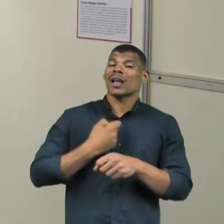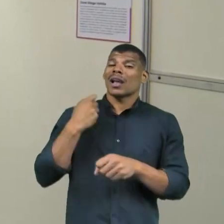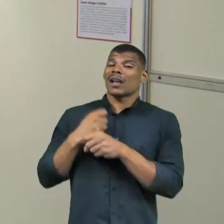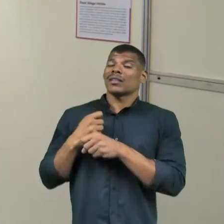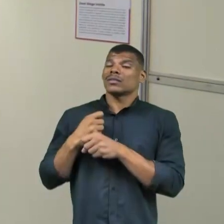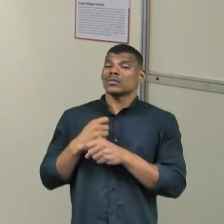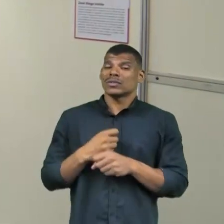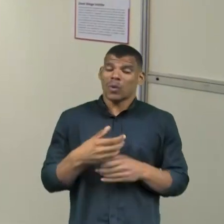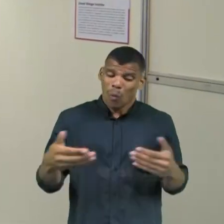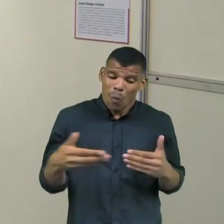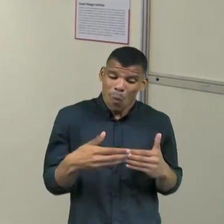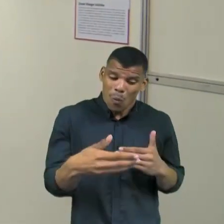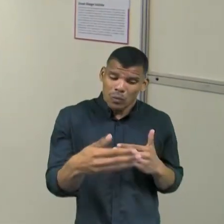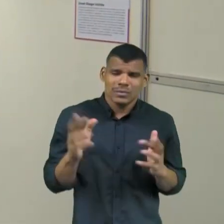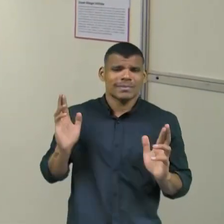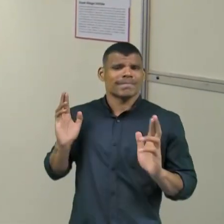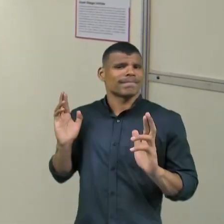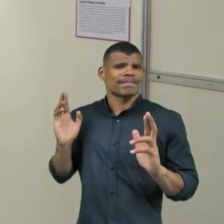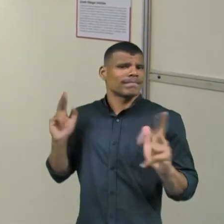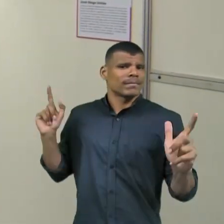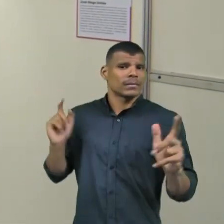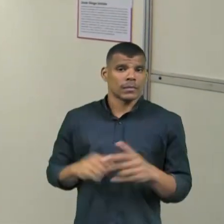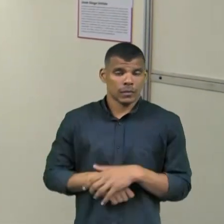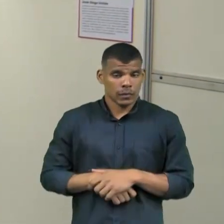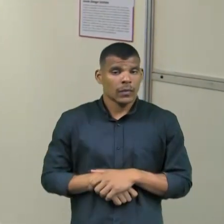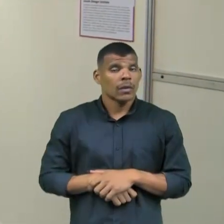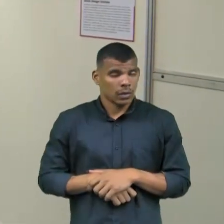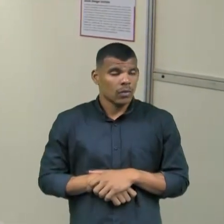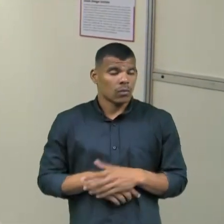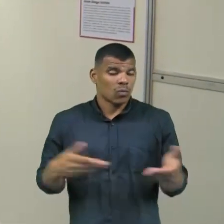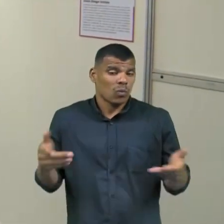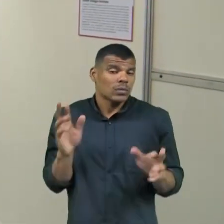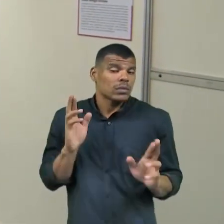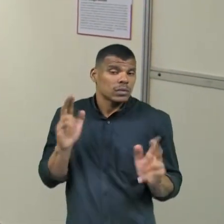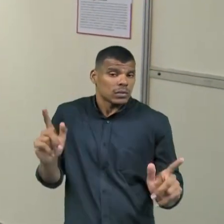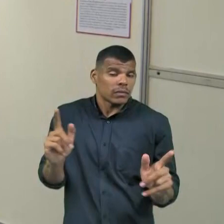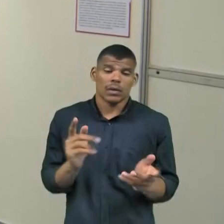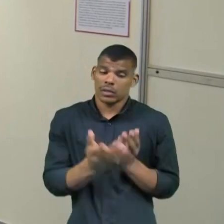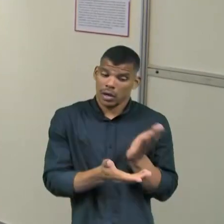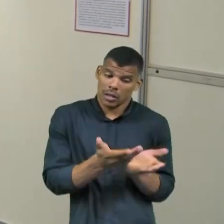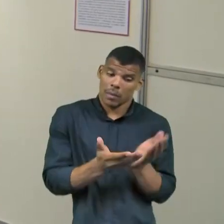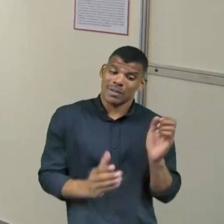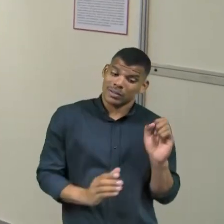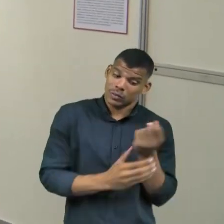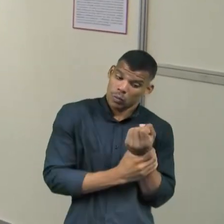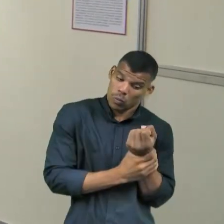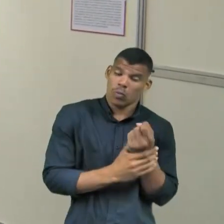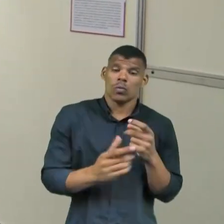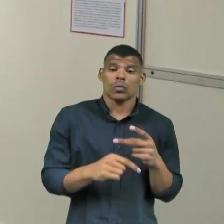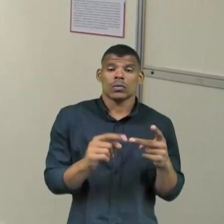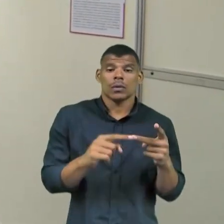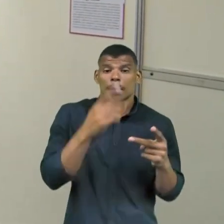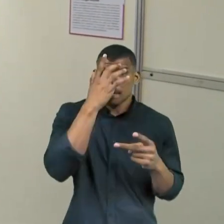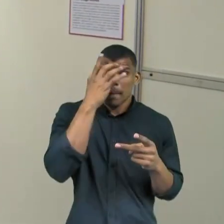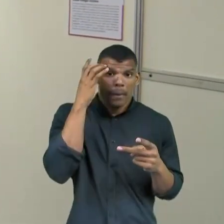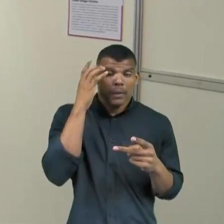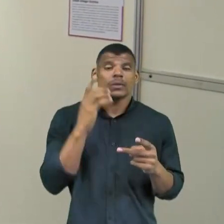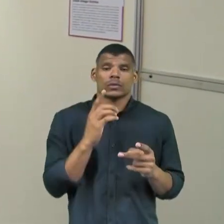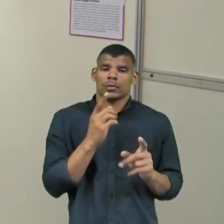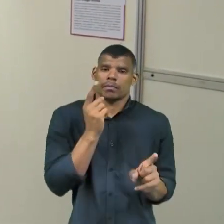diagnóstico HIV, essa não é uma realidade agora. Existem tratamentos eficazes, seguros, e se a pessoa tiver o